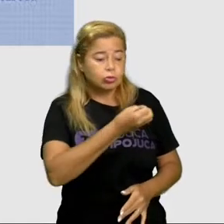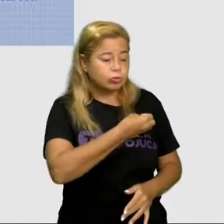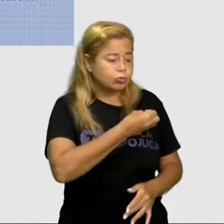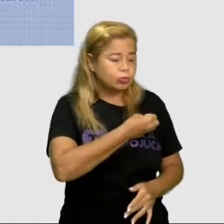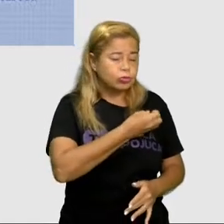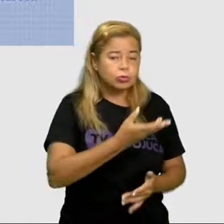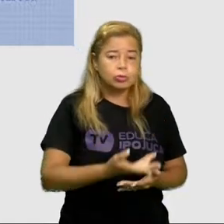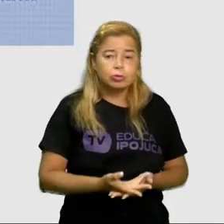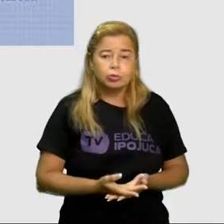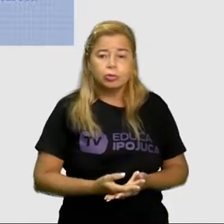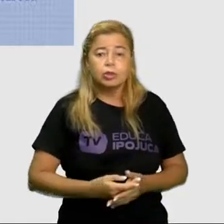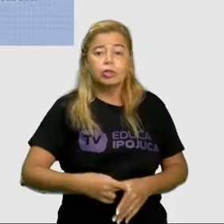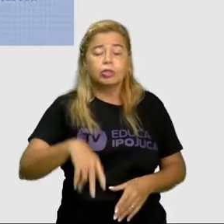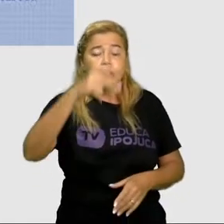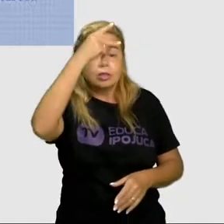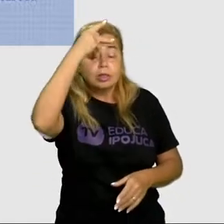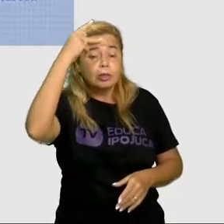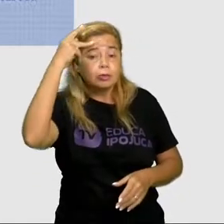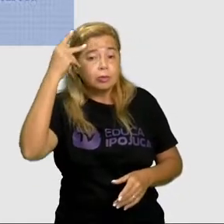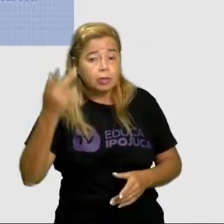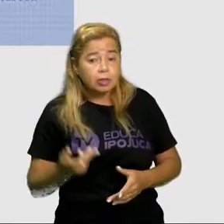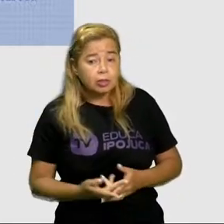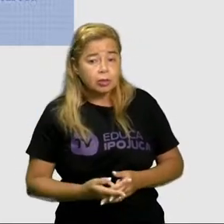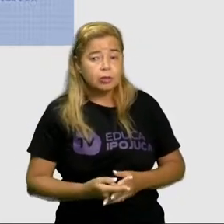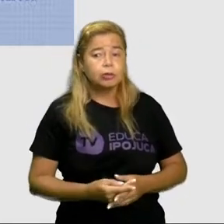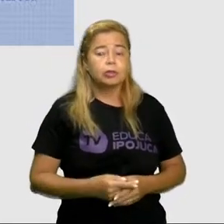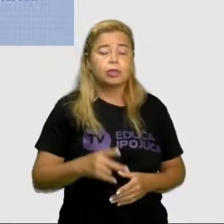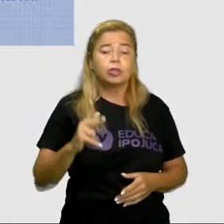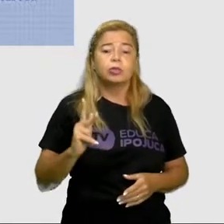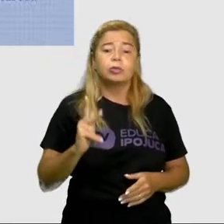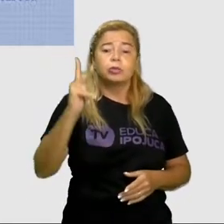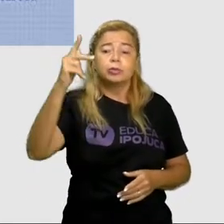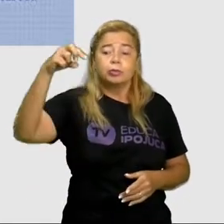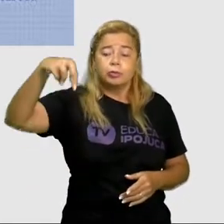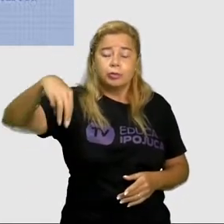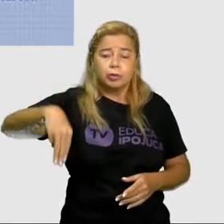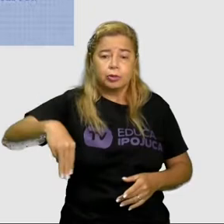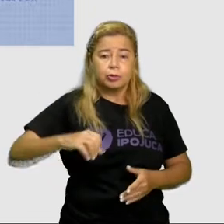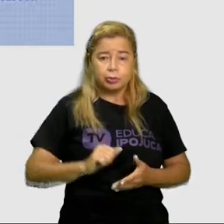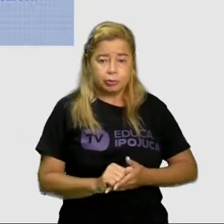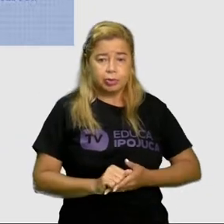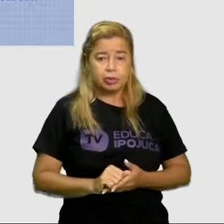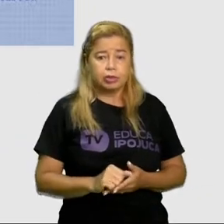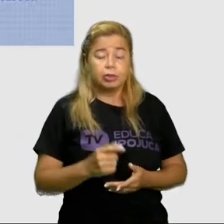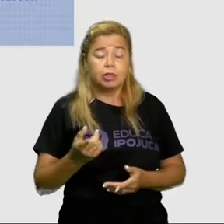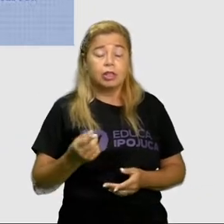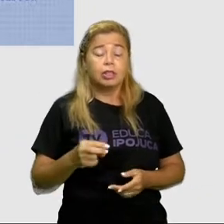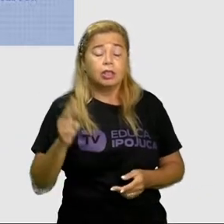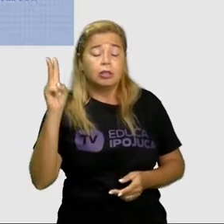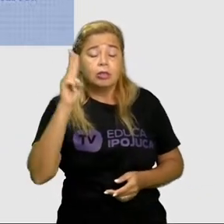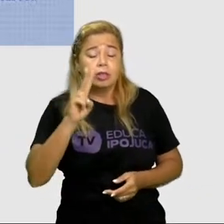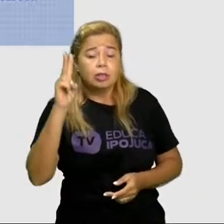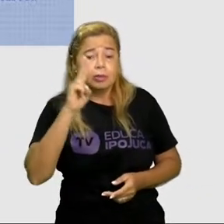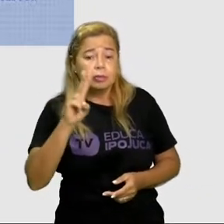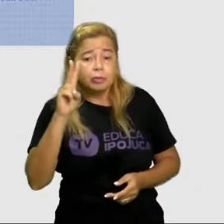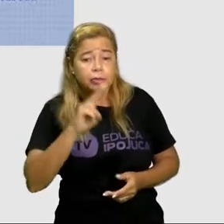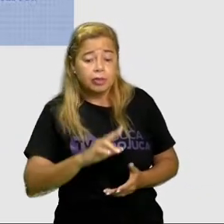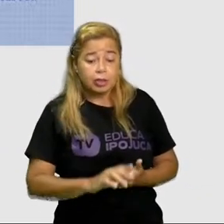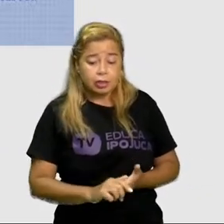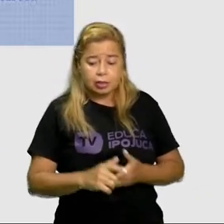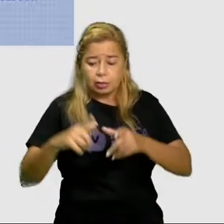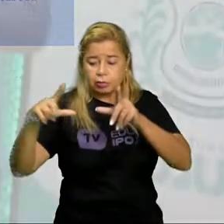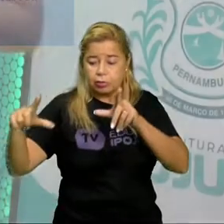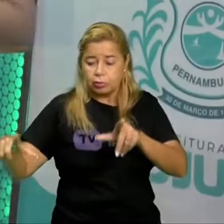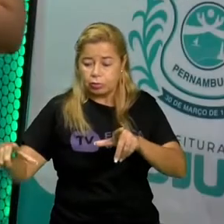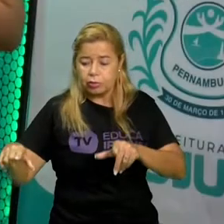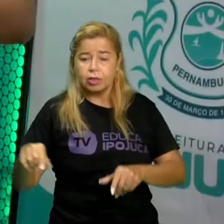quilômetro quadrado. Como assim? Esse índice, ele possibilita a análise da população de um dado lugar. Por